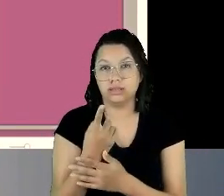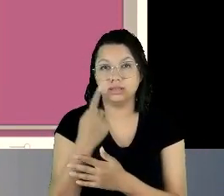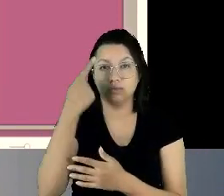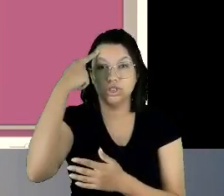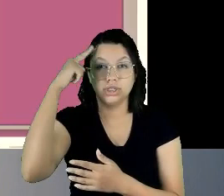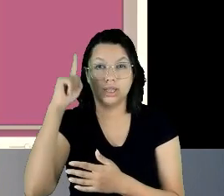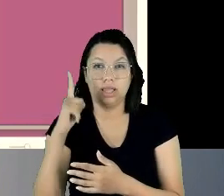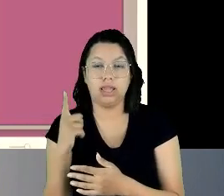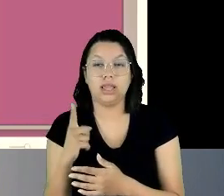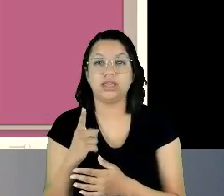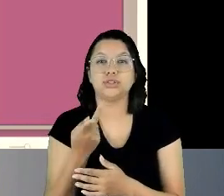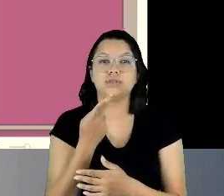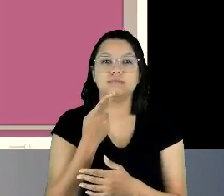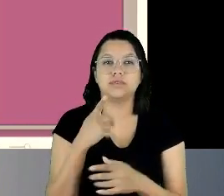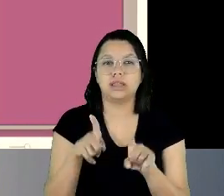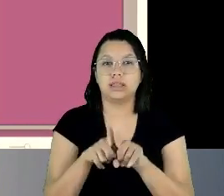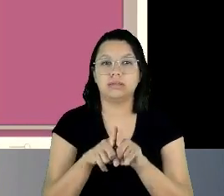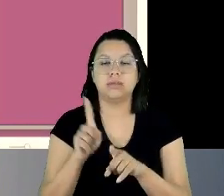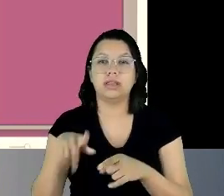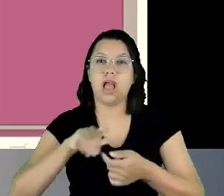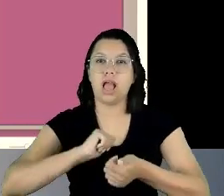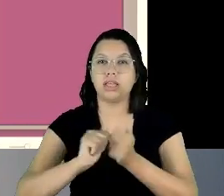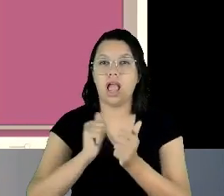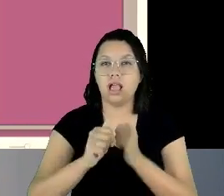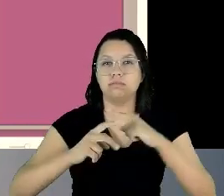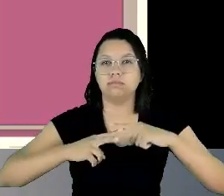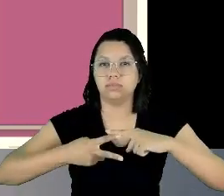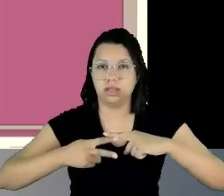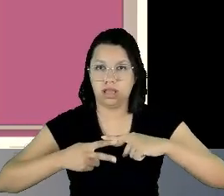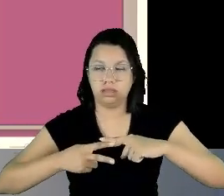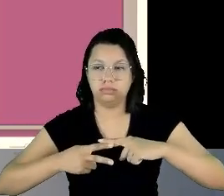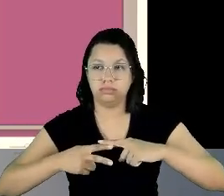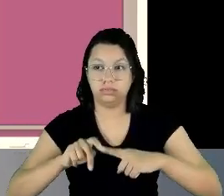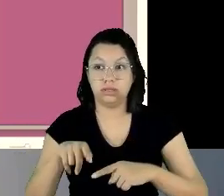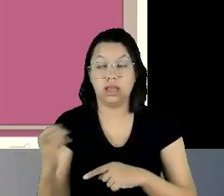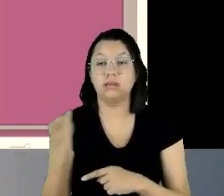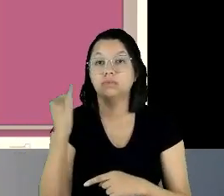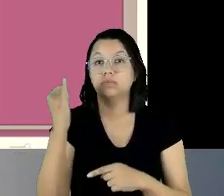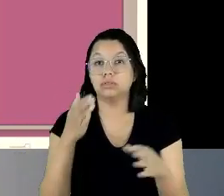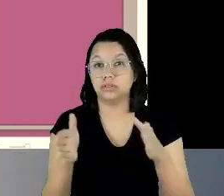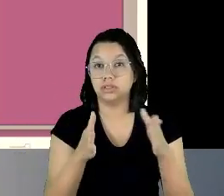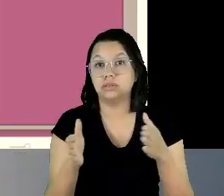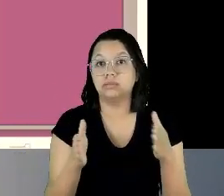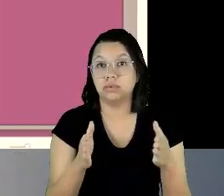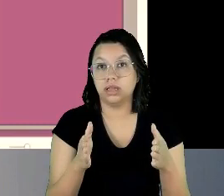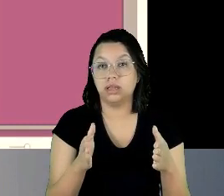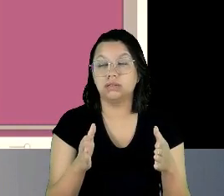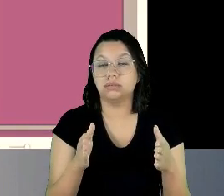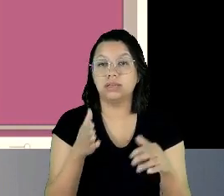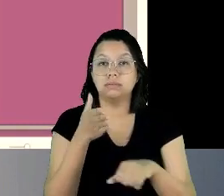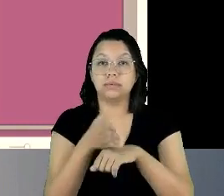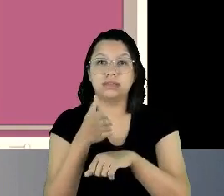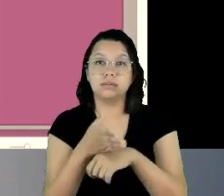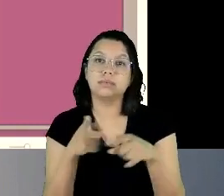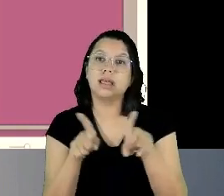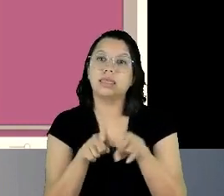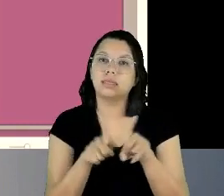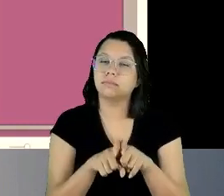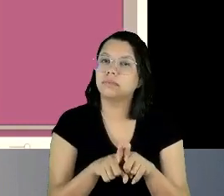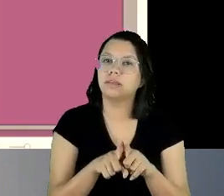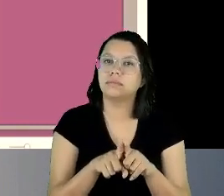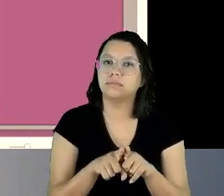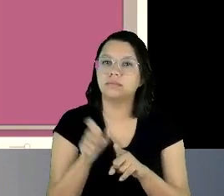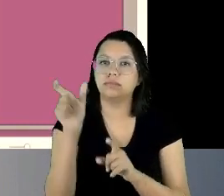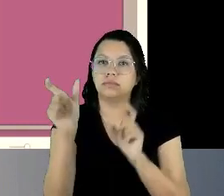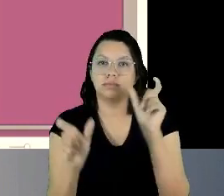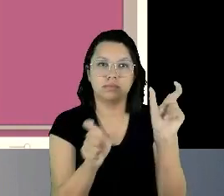que a gente chama de também Gaming Lab, que é um momento importantíssimo, do qual participaram também as